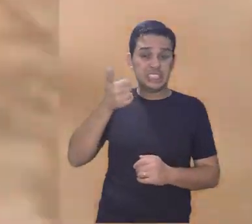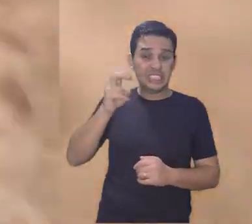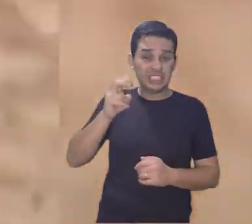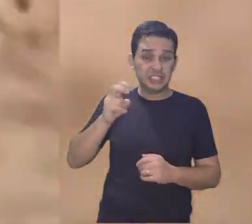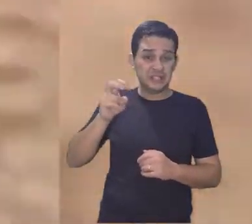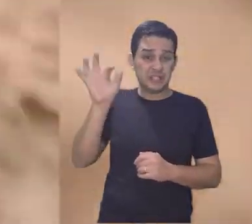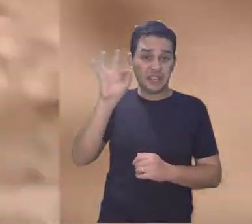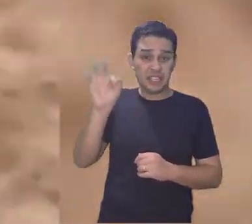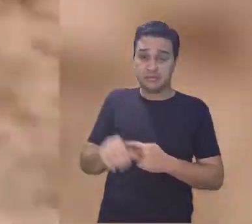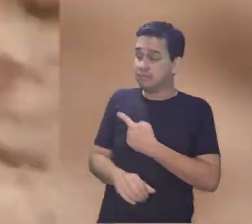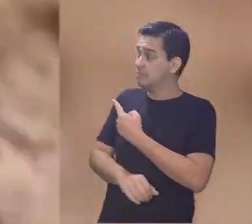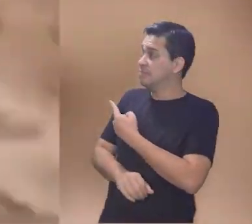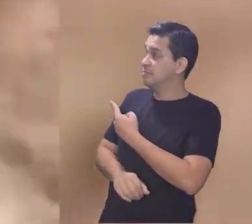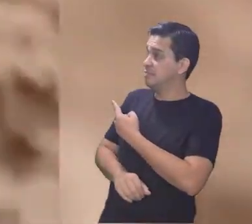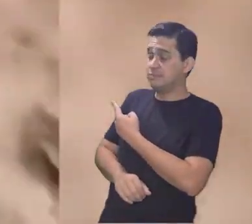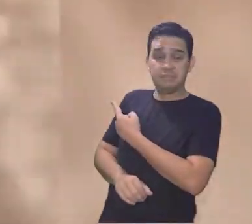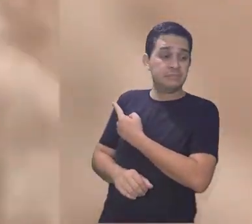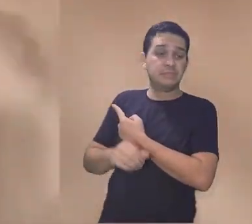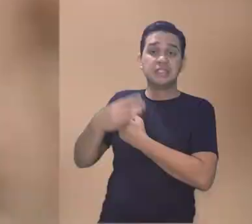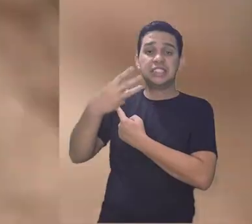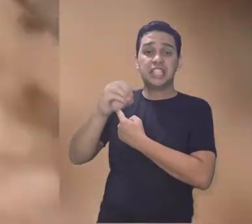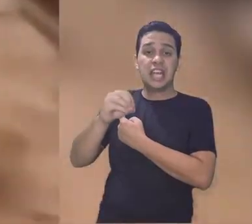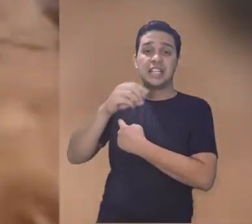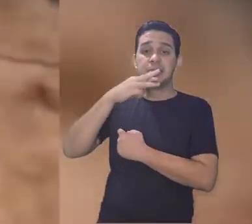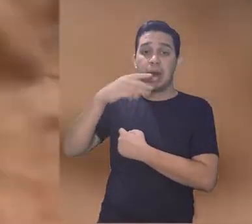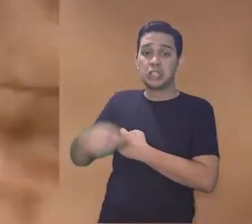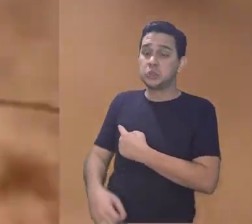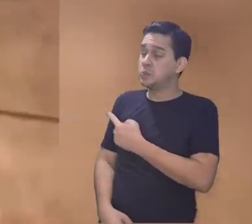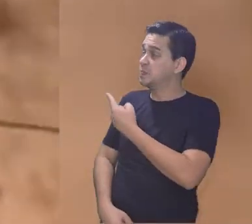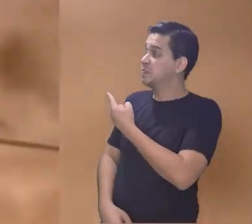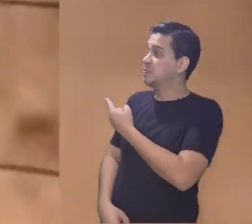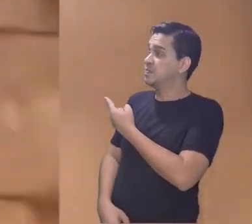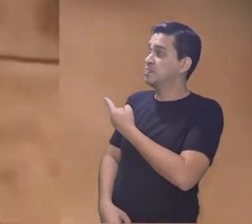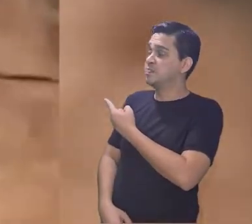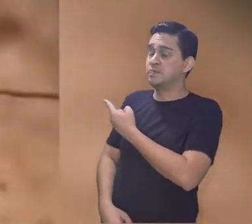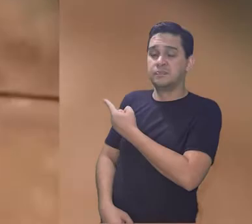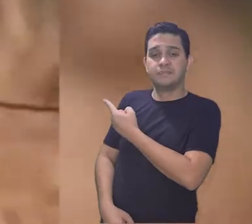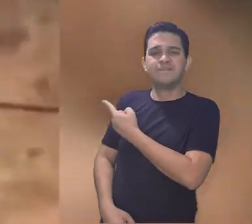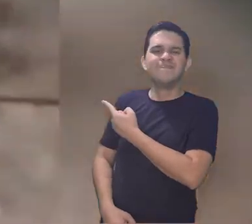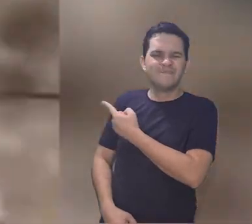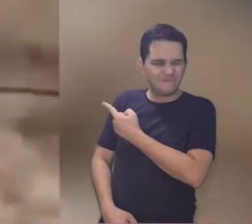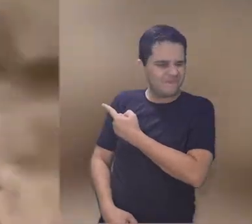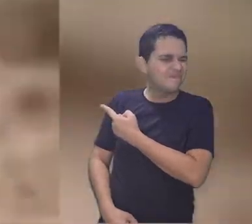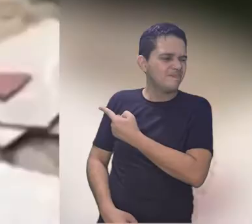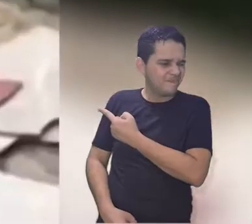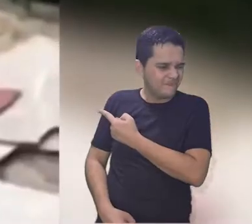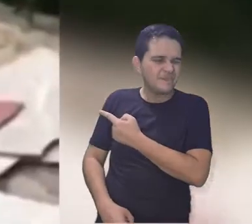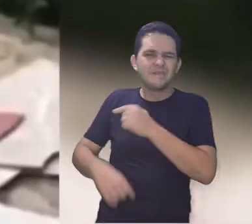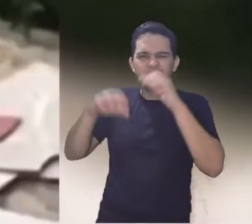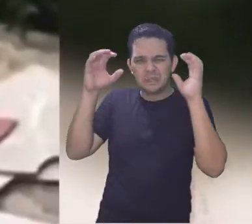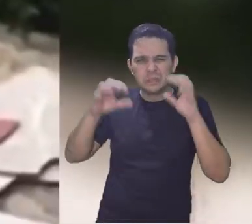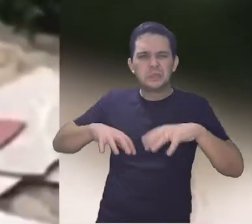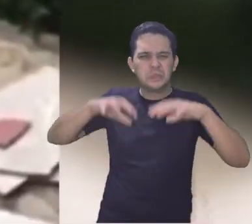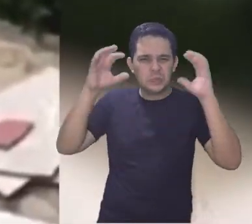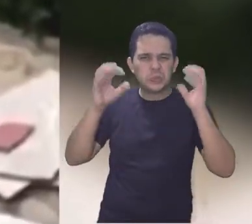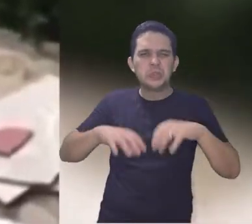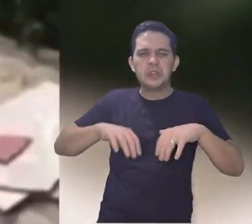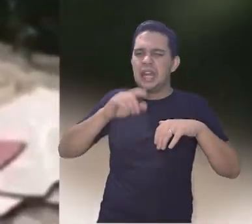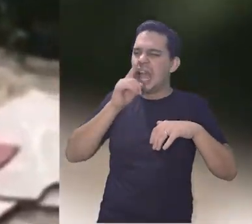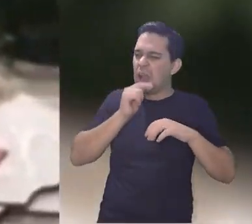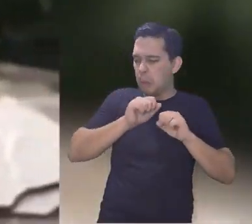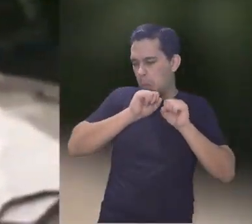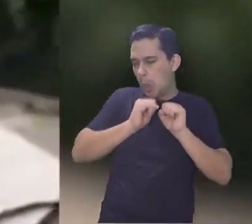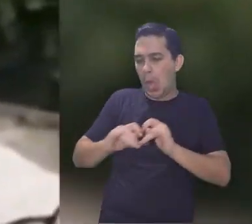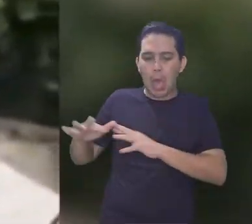por dois impactos, como nós chamamos, né, decorrentes de chuvas num volume altíssimo. Realmente